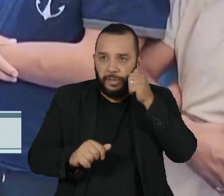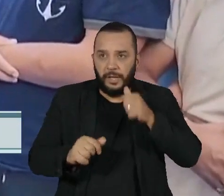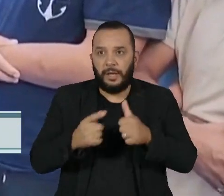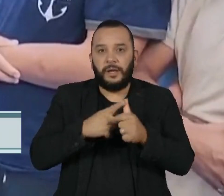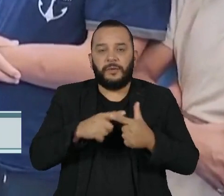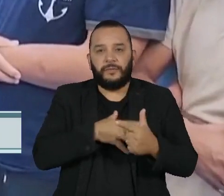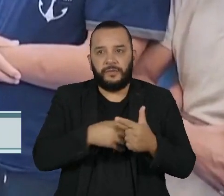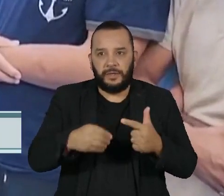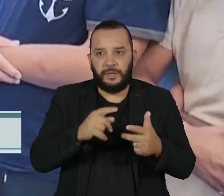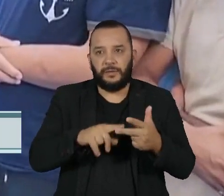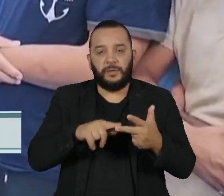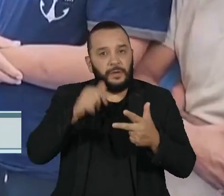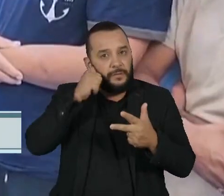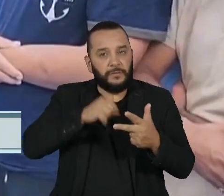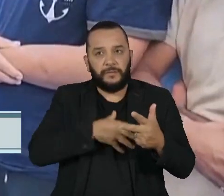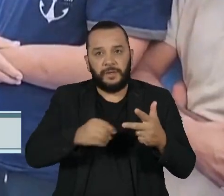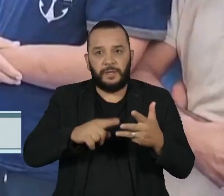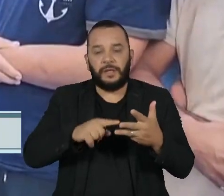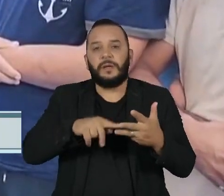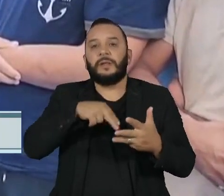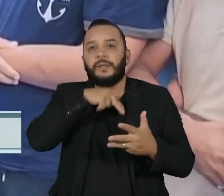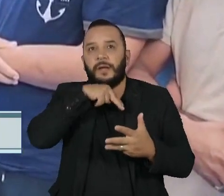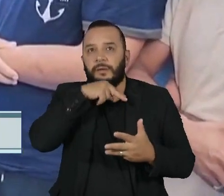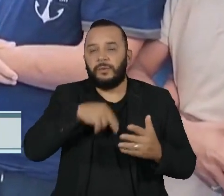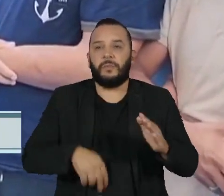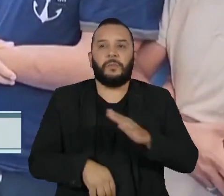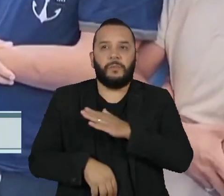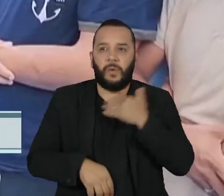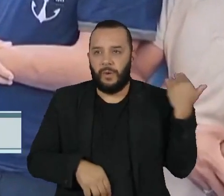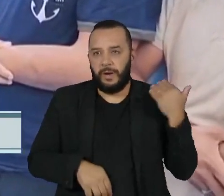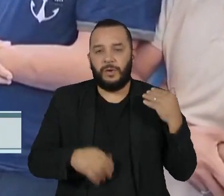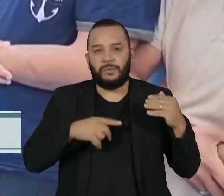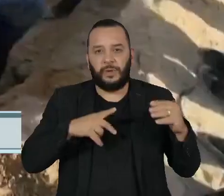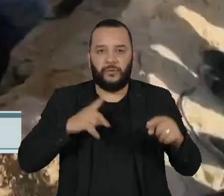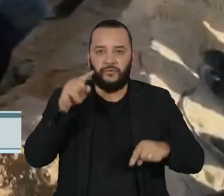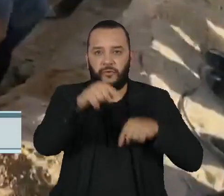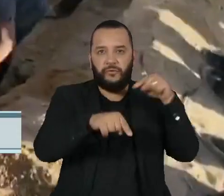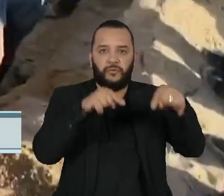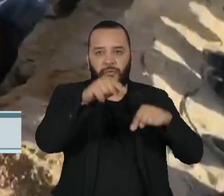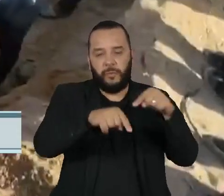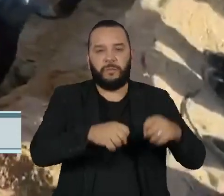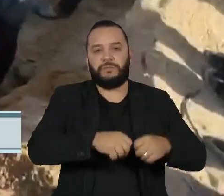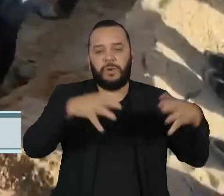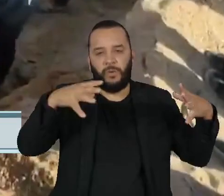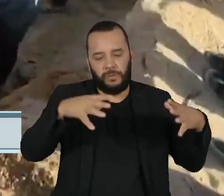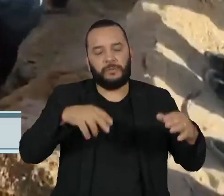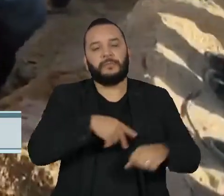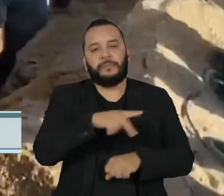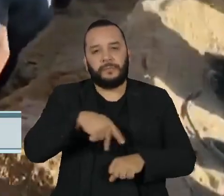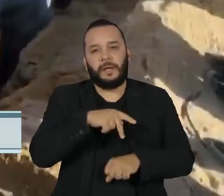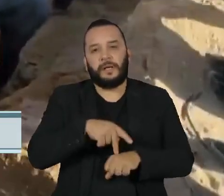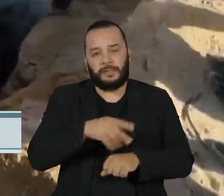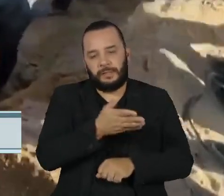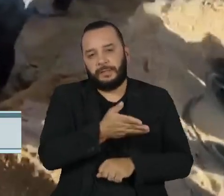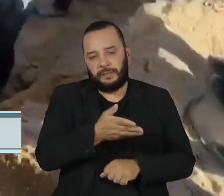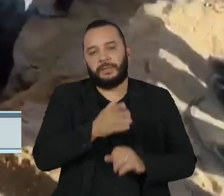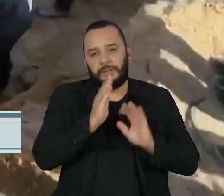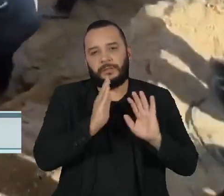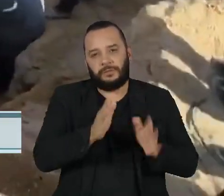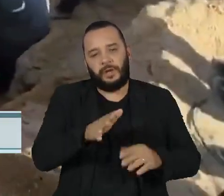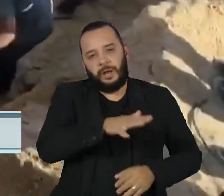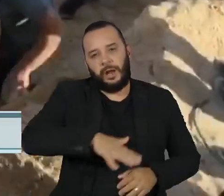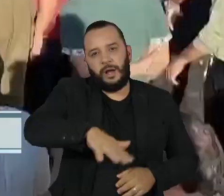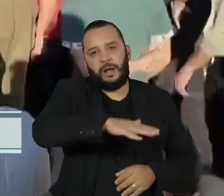filho a filha e um neto tinham morrido num bombardeio israelense foi um ataque contra um campo de